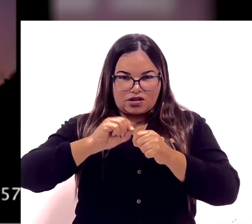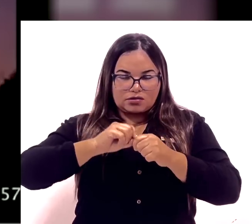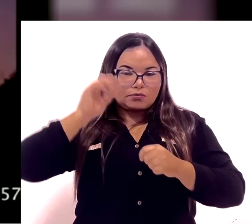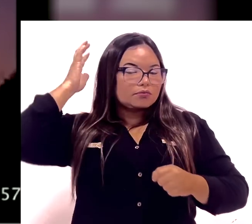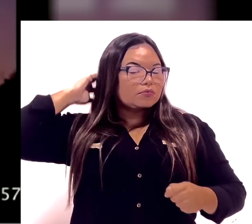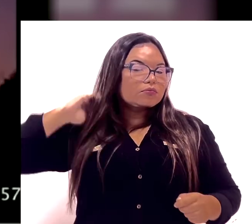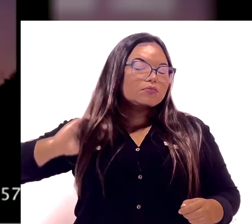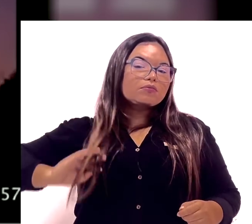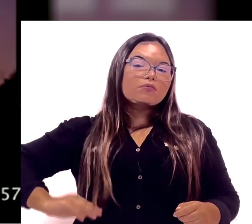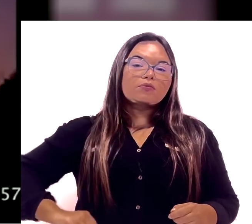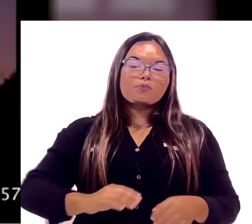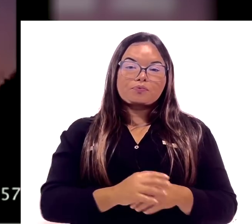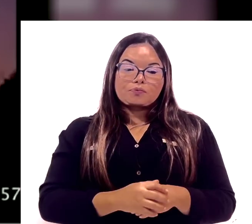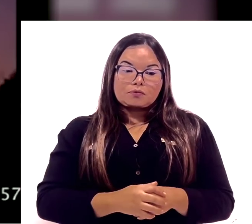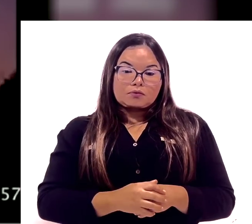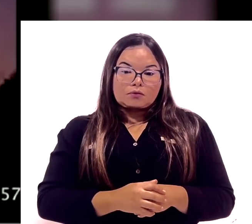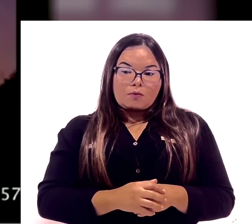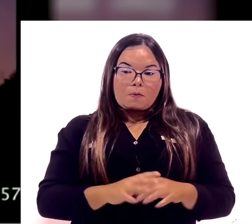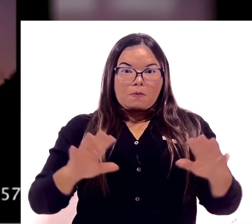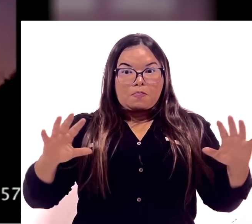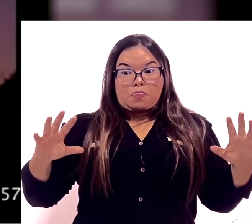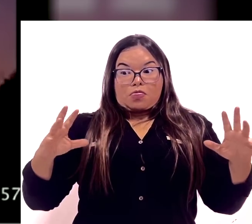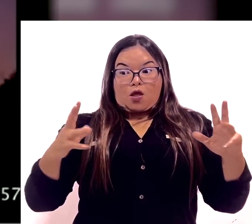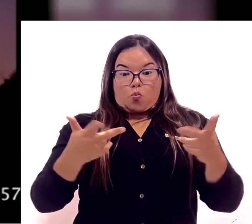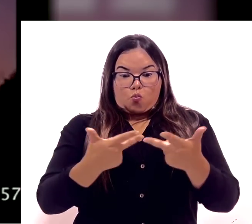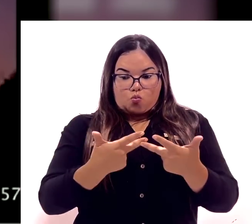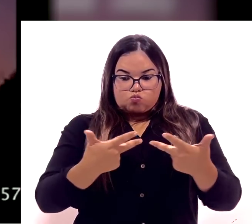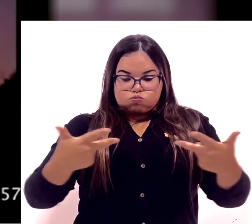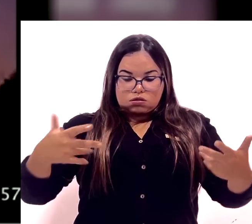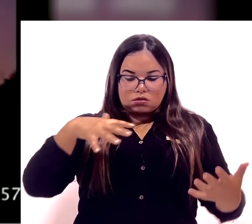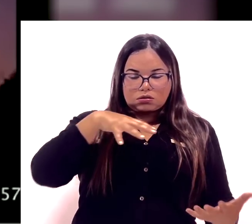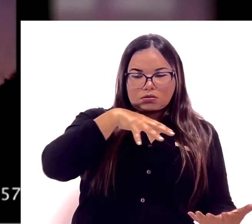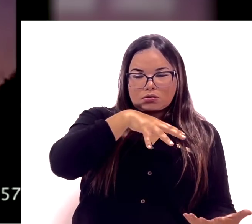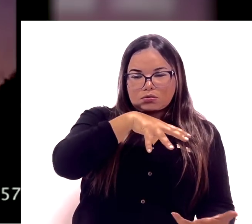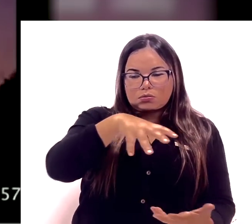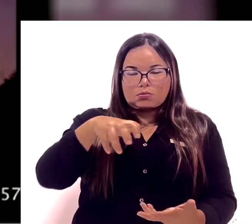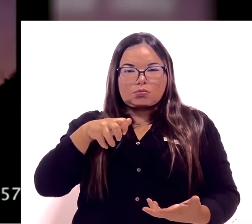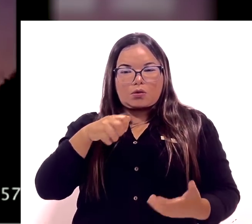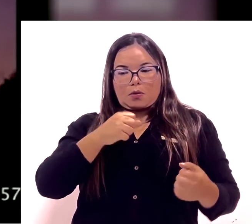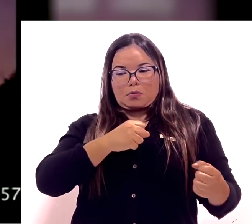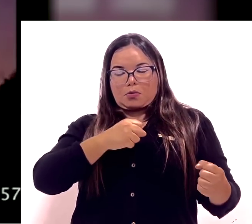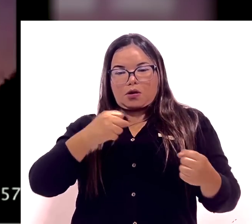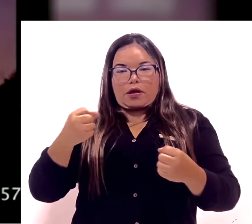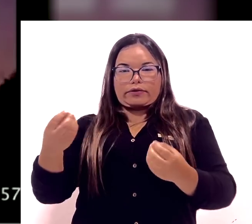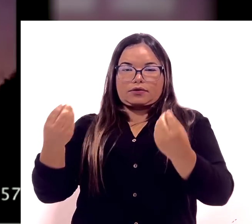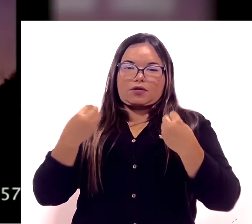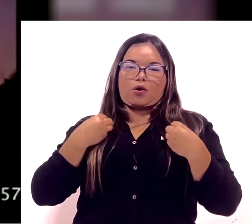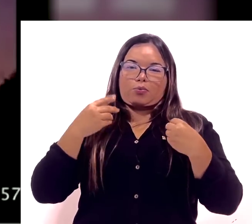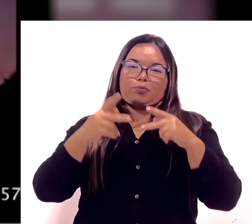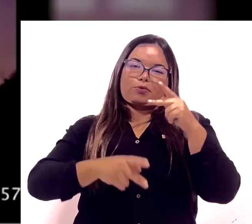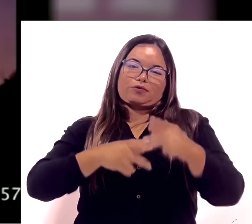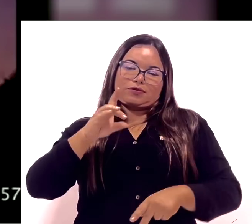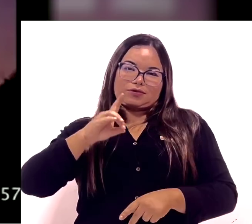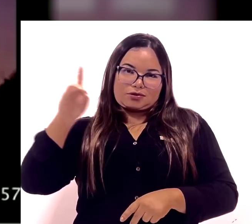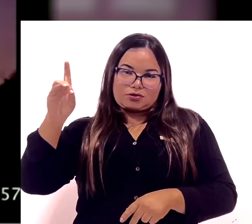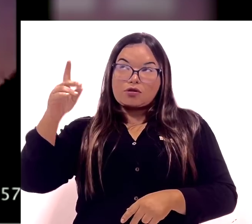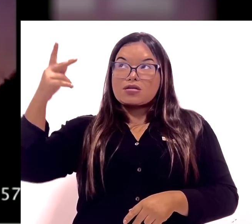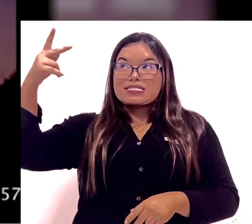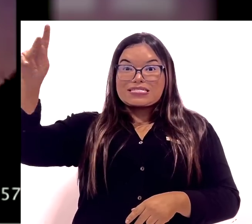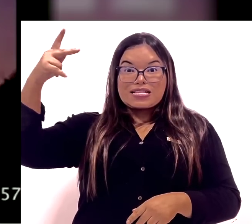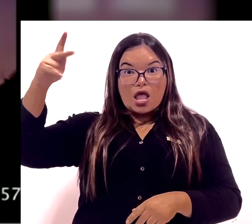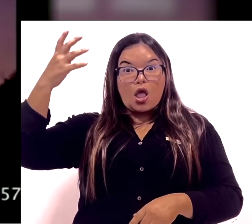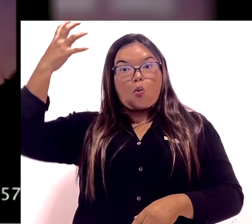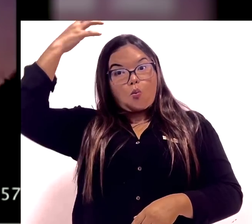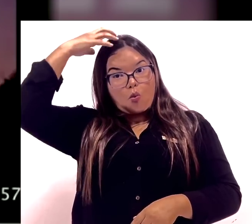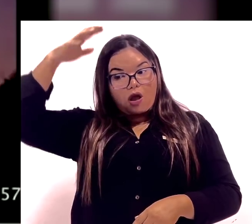debaixo do céu será dada ao povo dos santos do Altíssimo. O seu reino será um reino eterno, e todos os domínios o servirão e